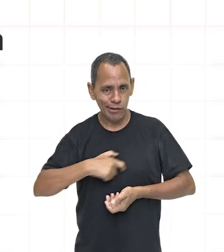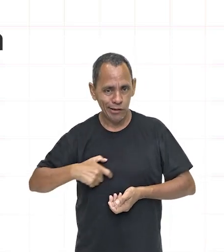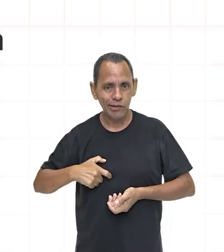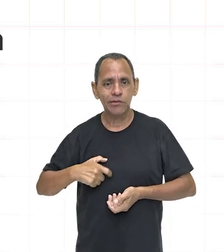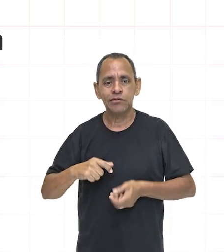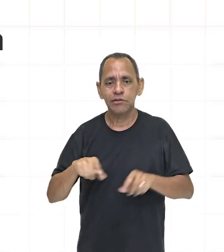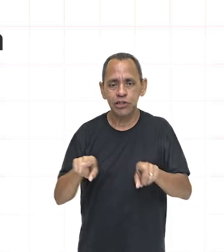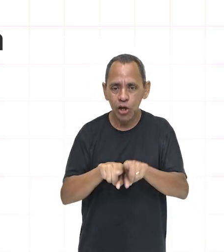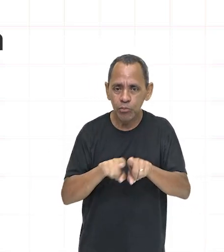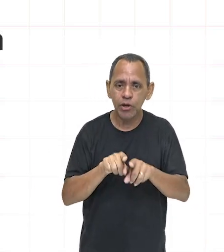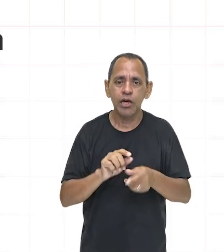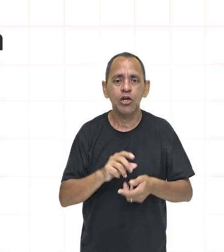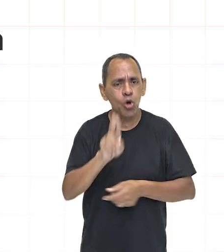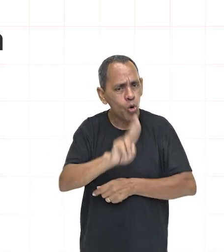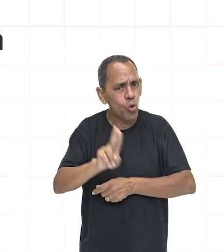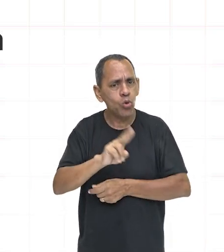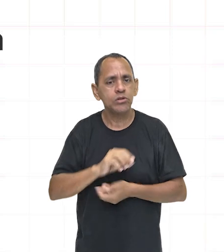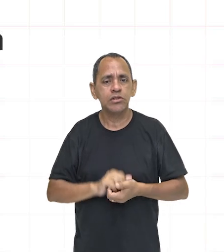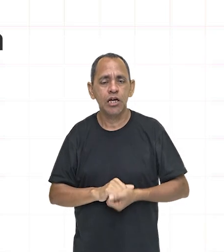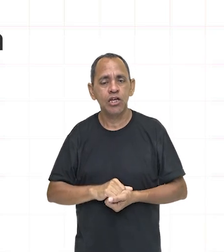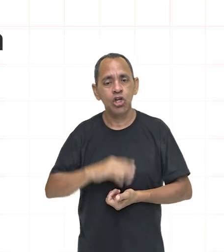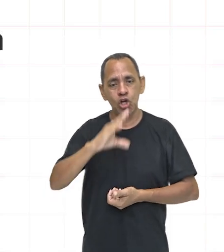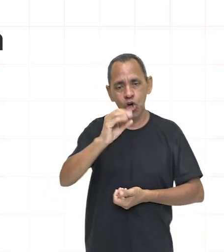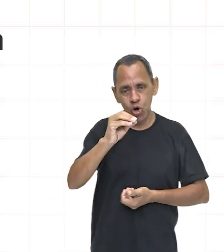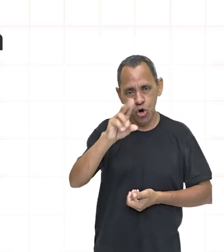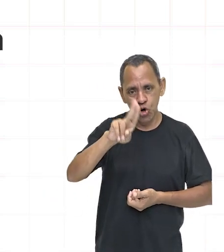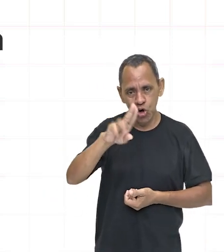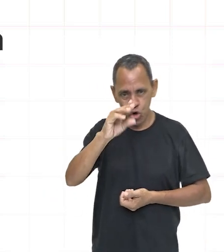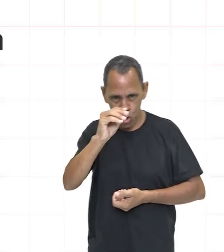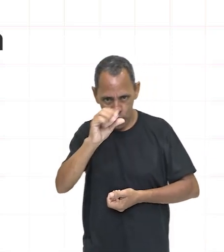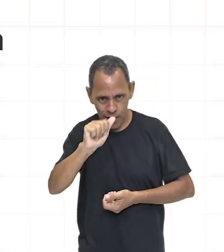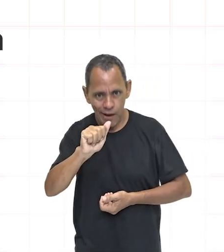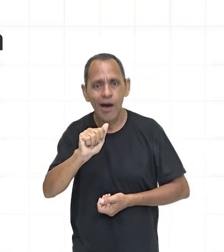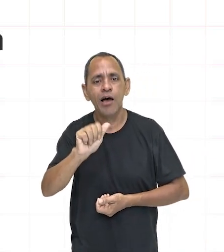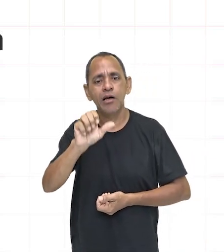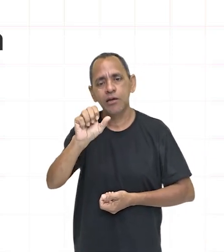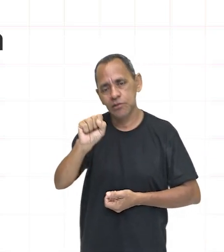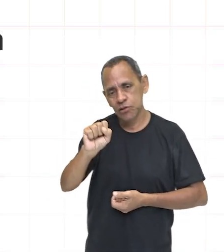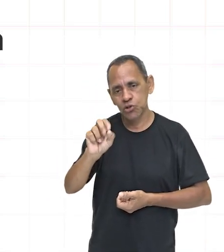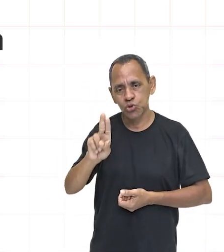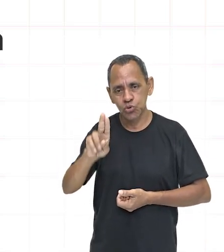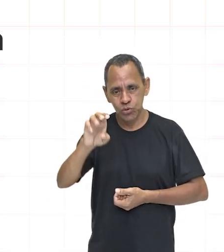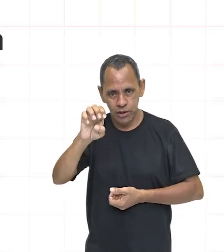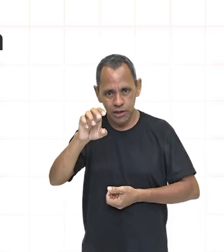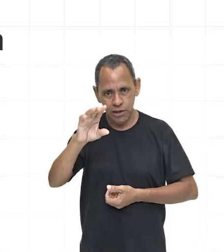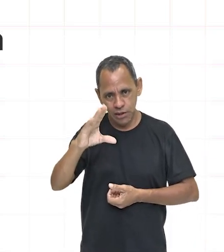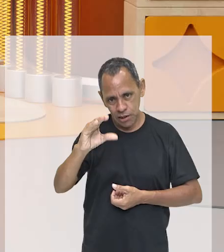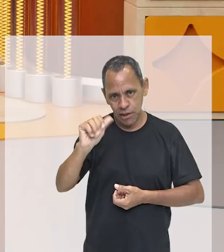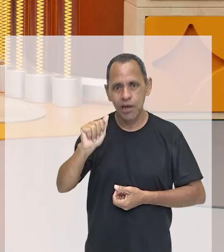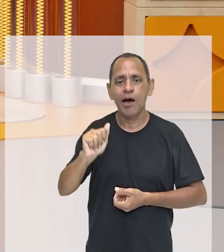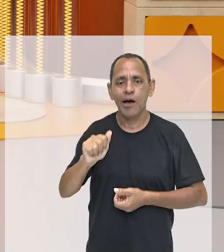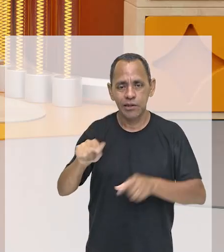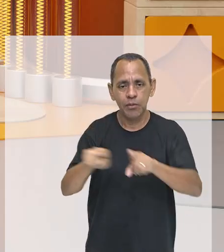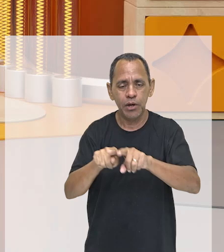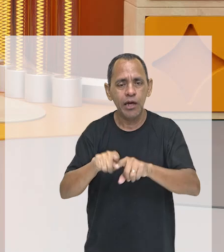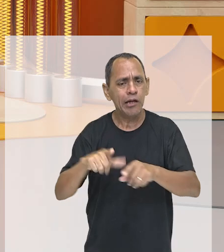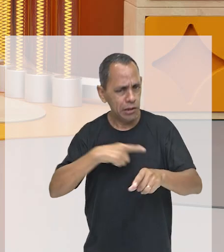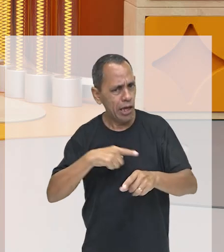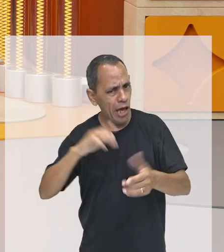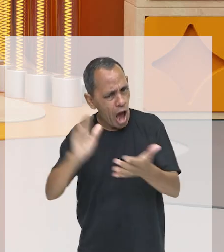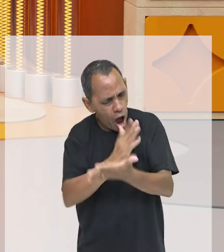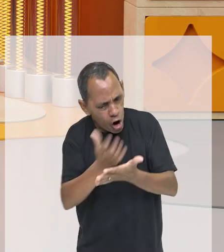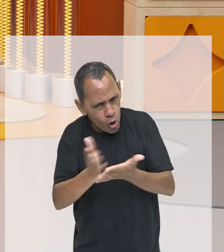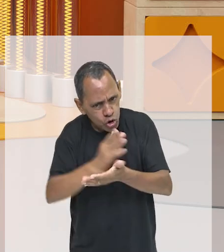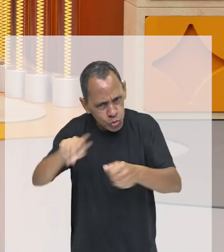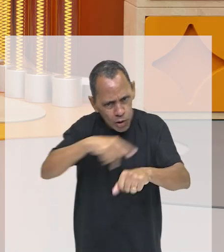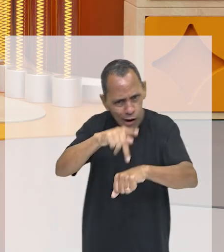tá? Então, vão existir países que preferiram não adotar o euro, mesmo fazendo